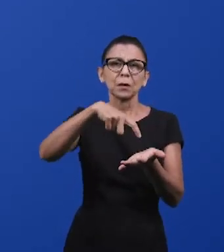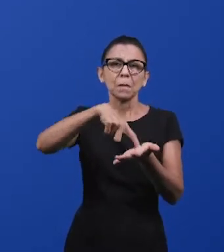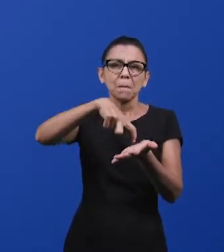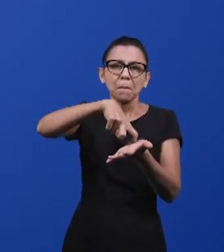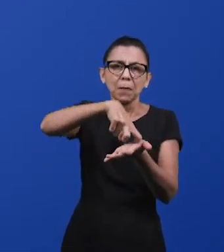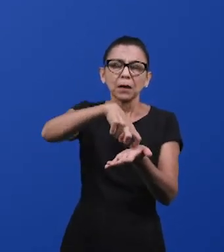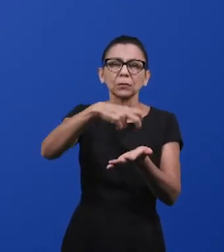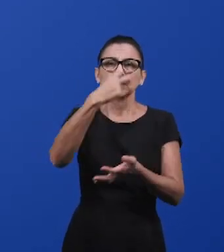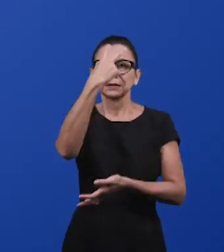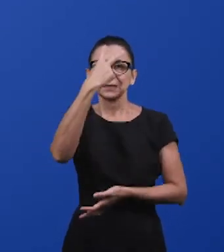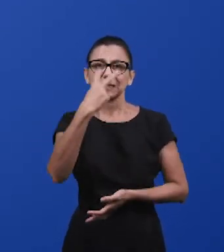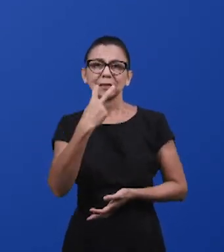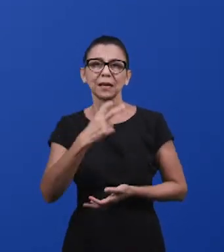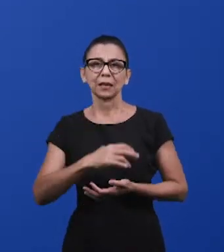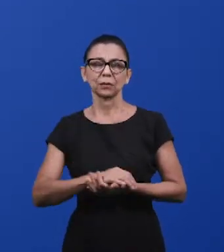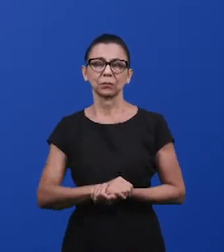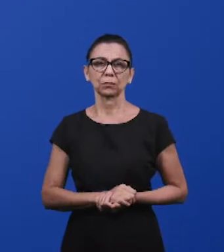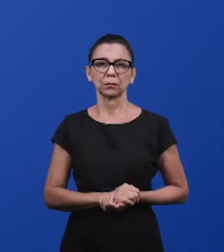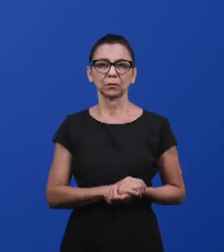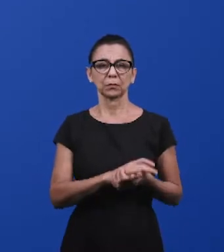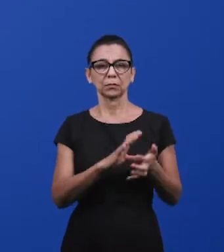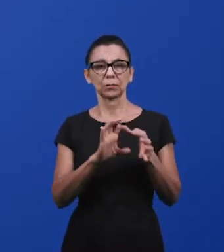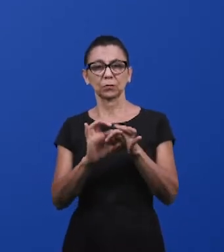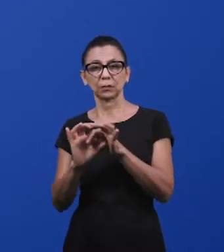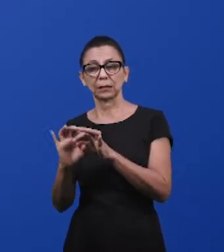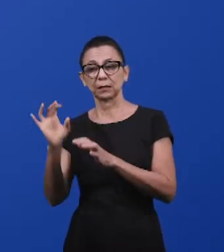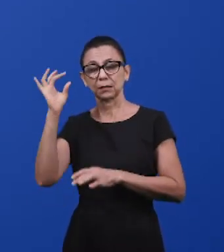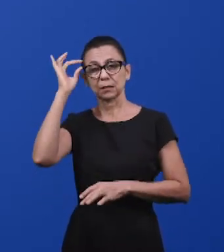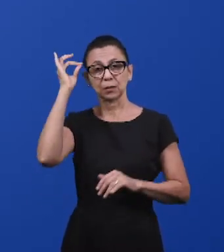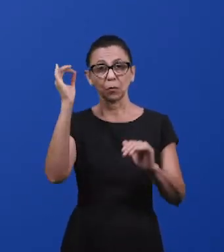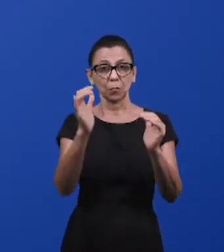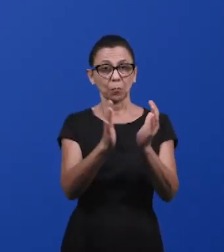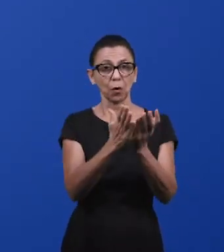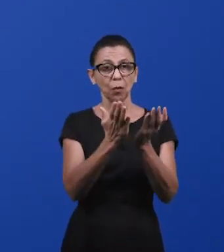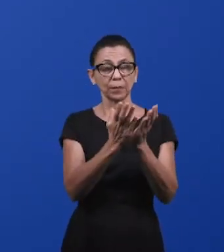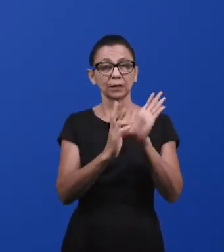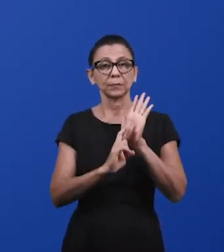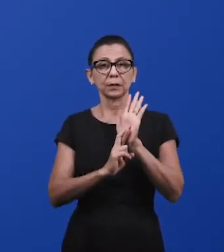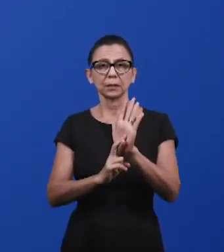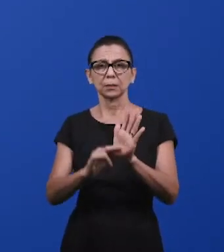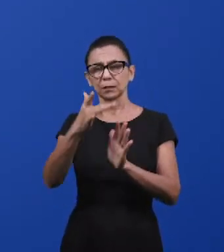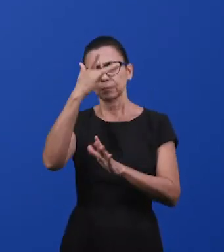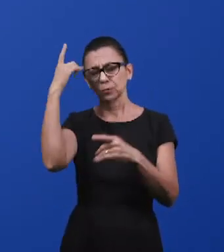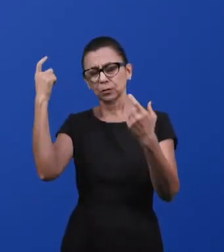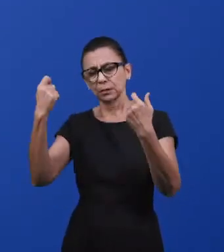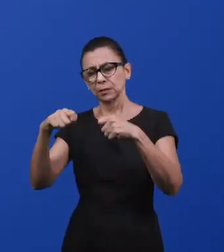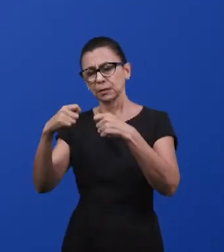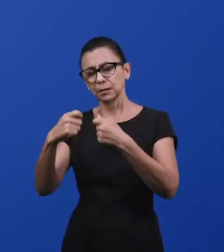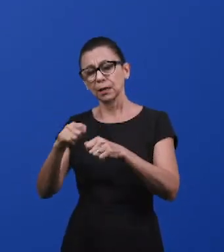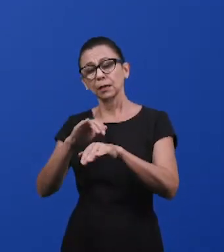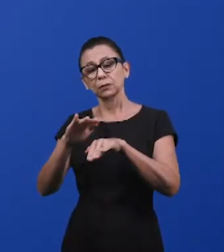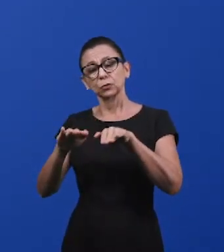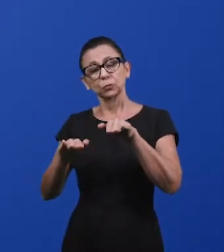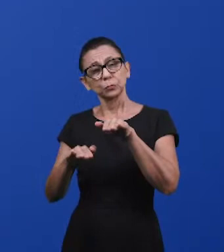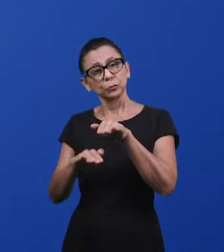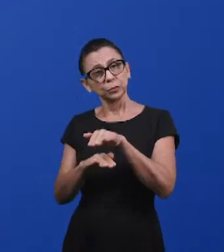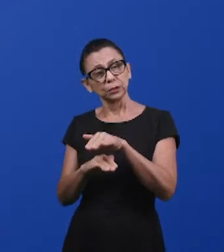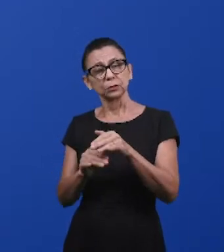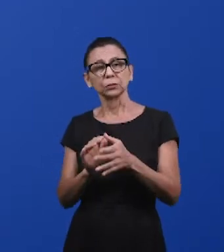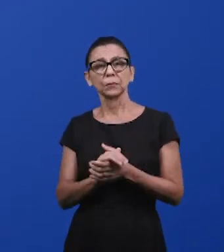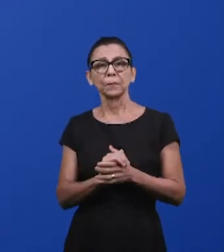contexto espiritual, os pobres representam os necessitados, os carentes, humildes.